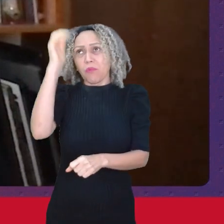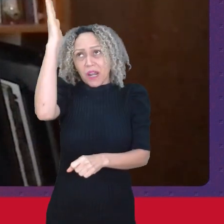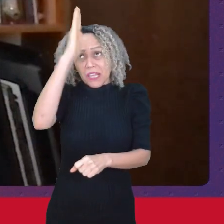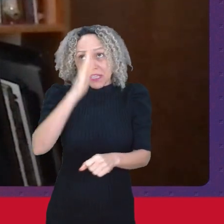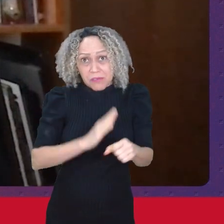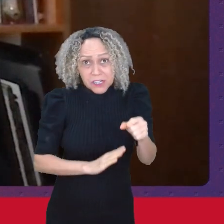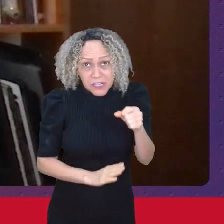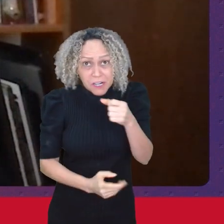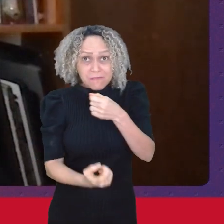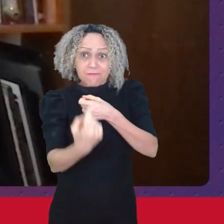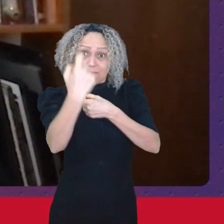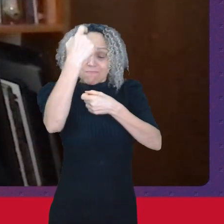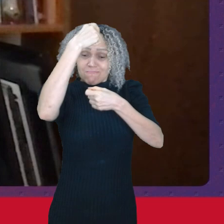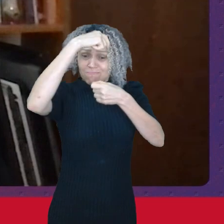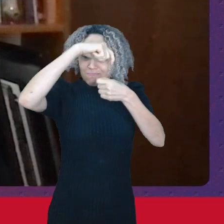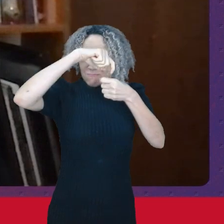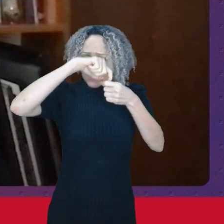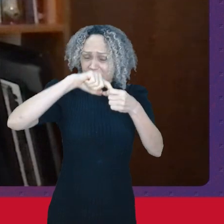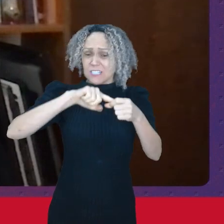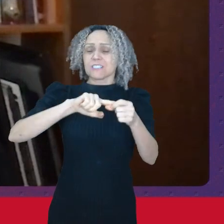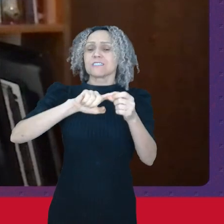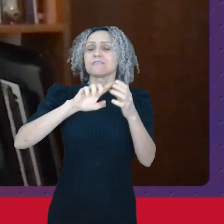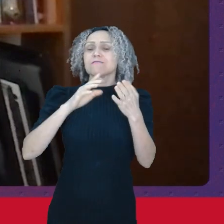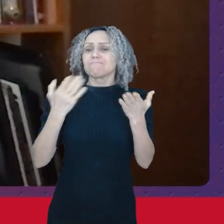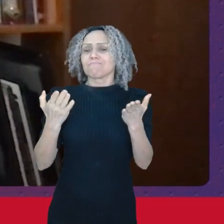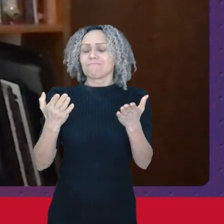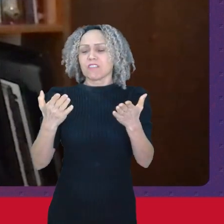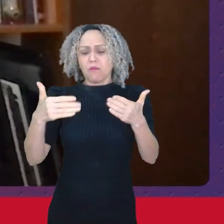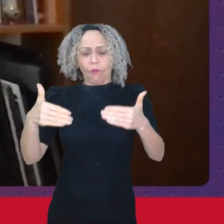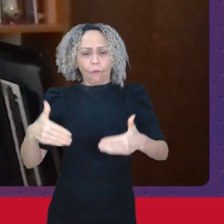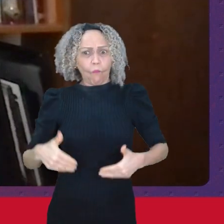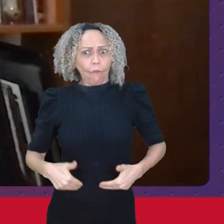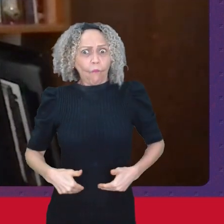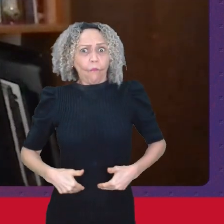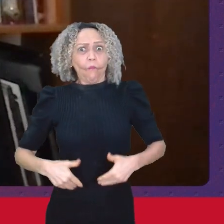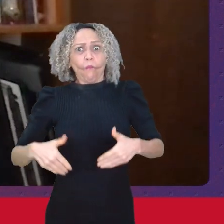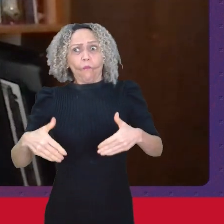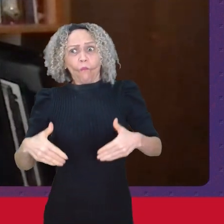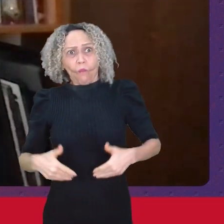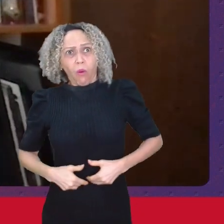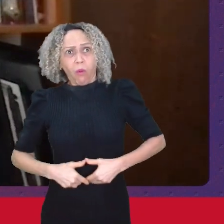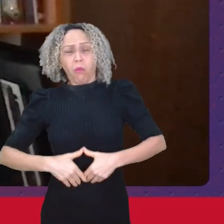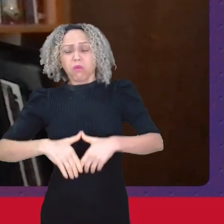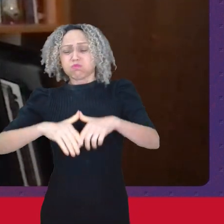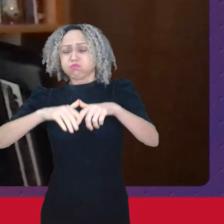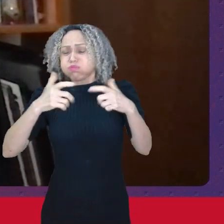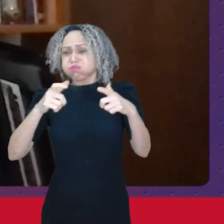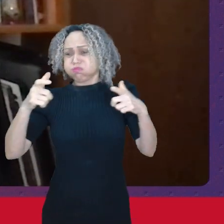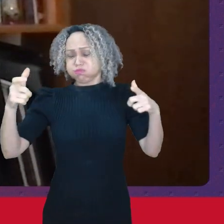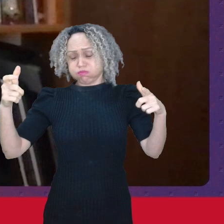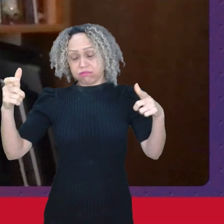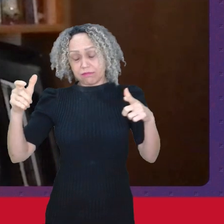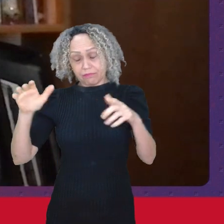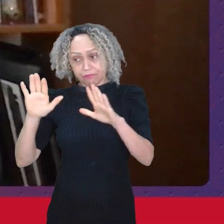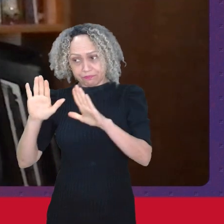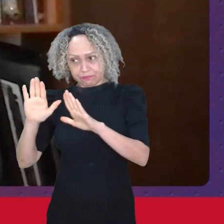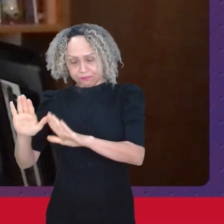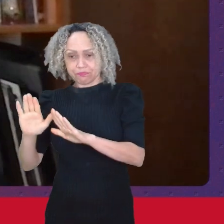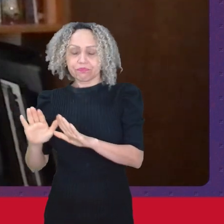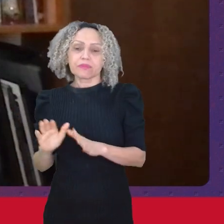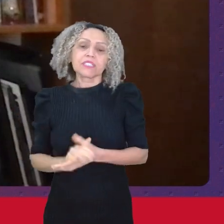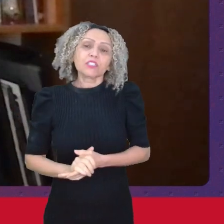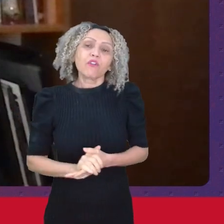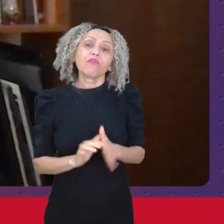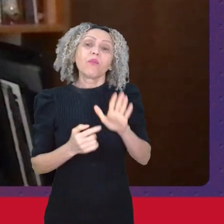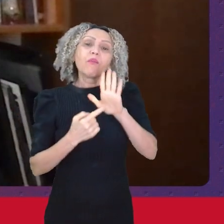Então, eu vou apresentar alguns dados para vocês que eu acho que são muito importantes para que a gente